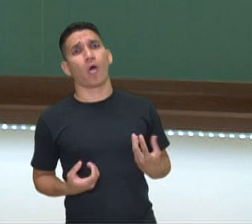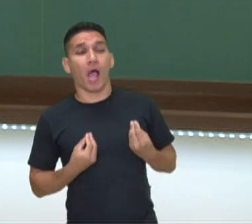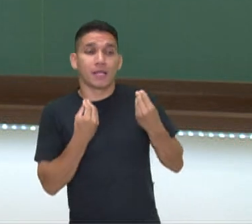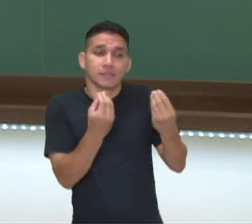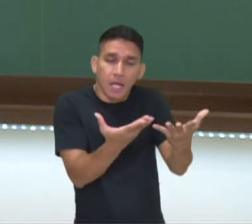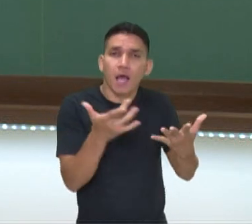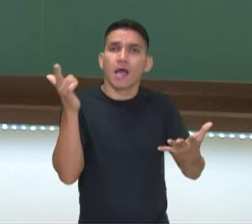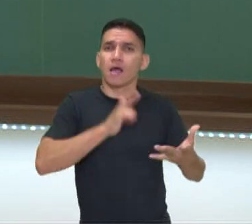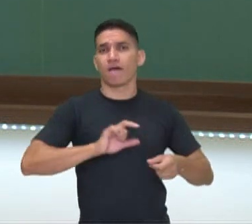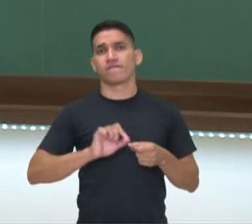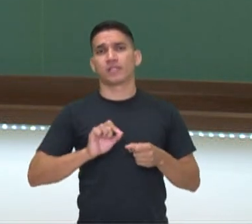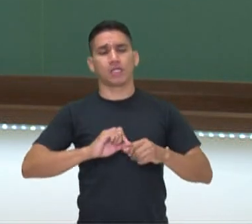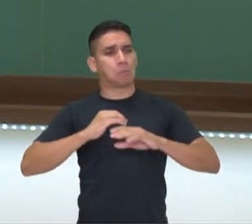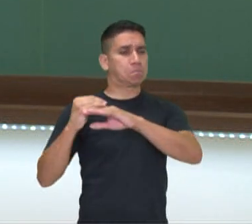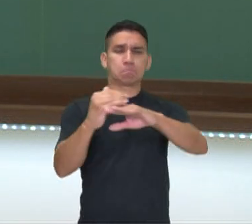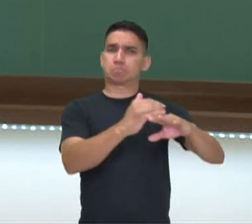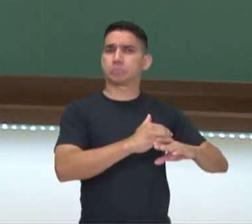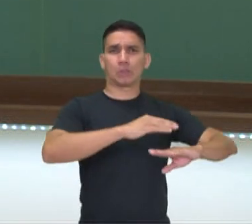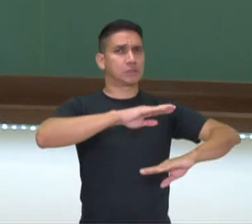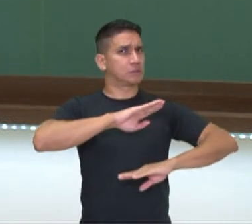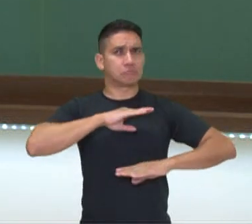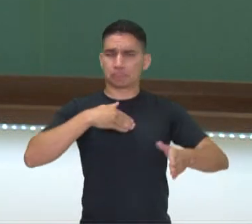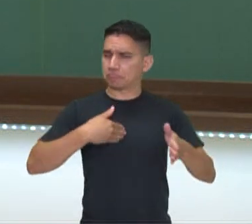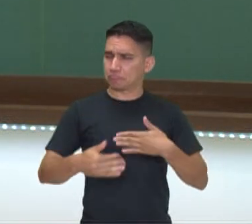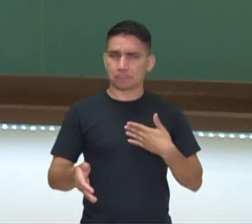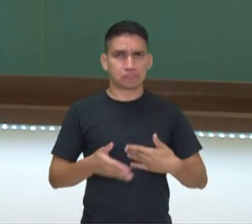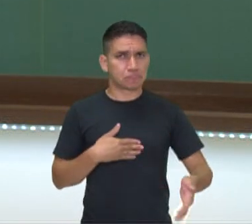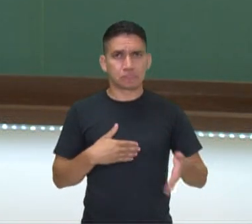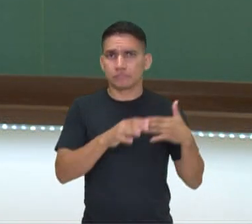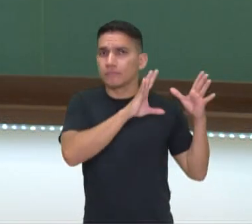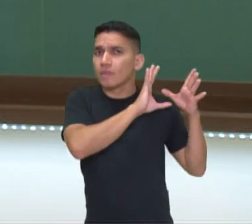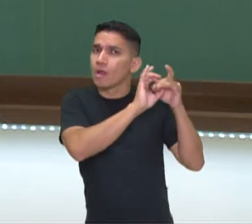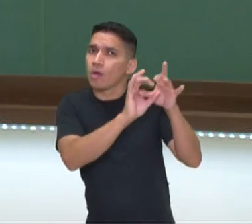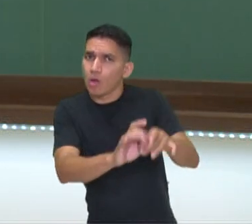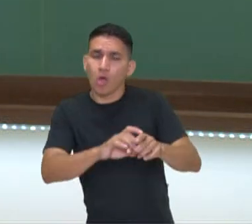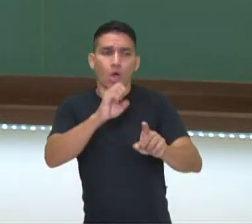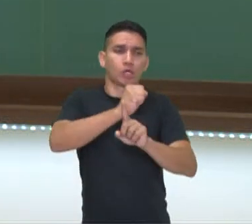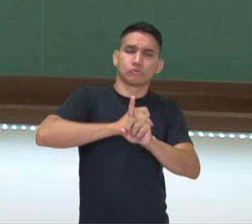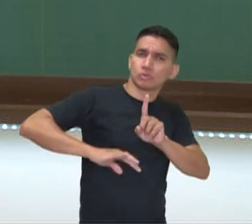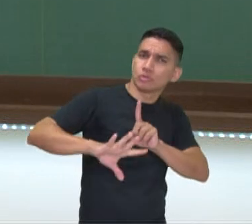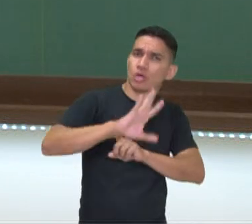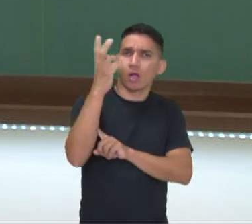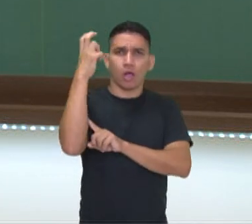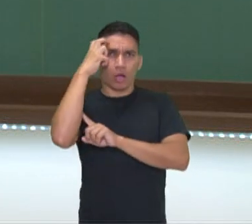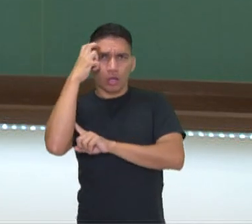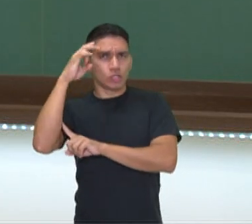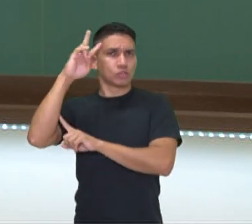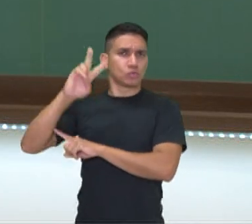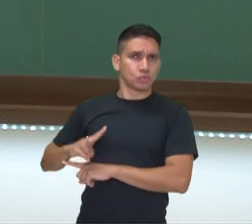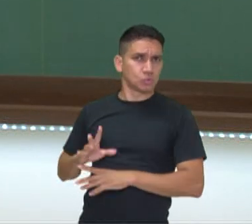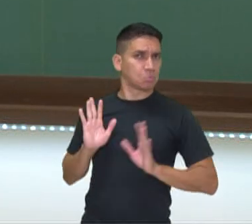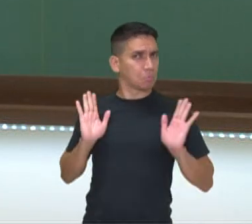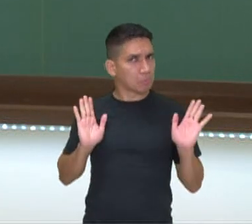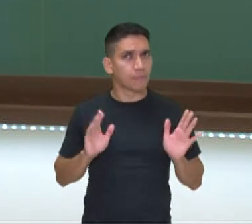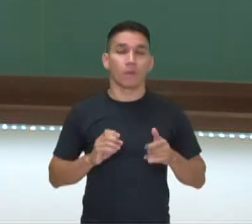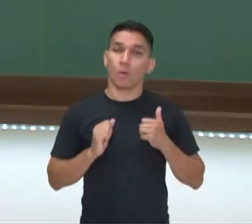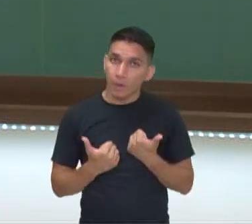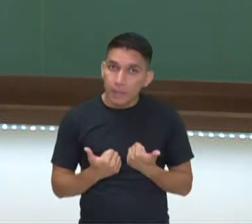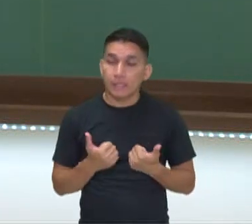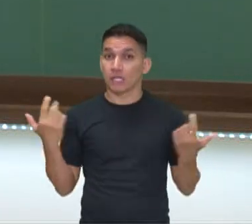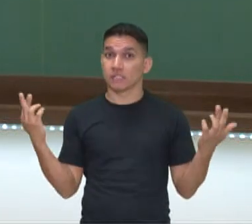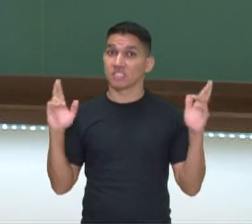aplicados universalmente, independentemente do contexto social, cultural, histórico, tá? Ao contrário,